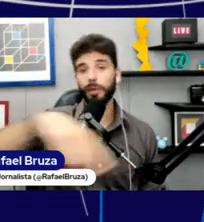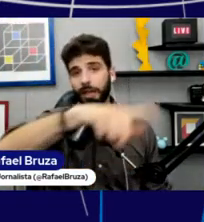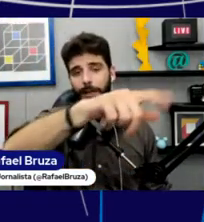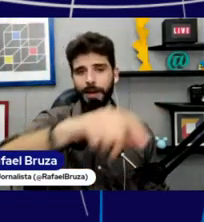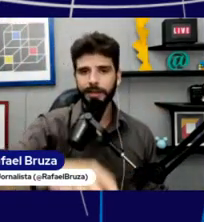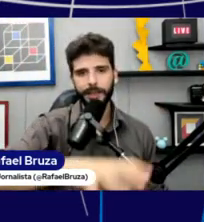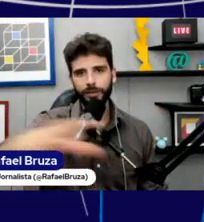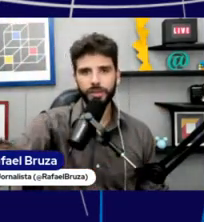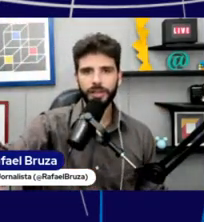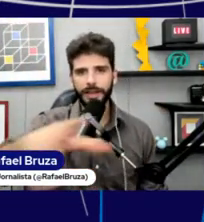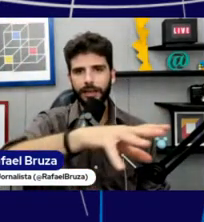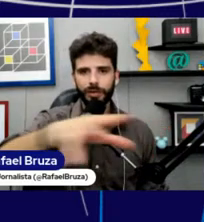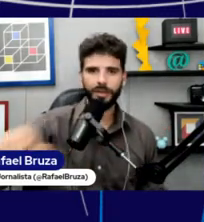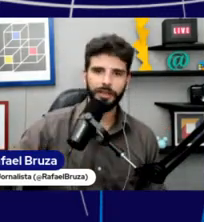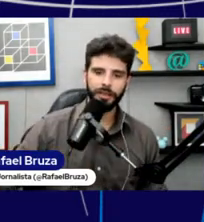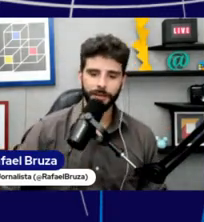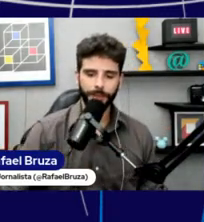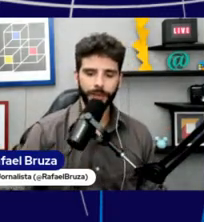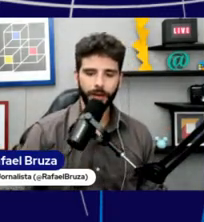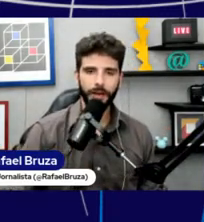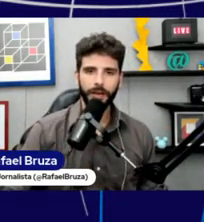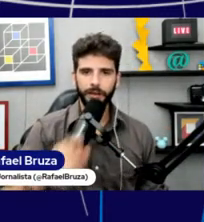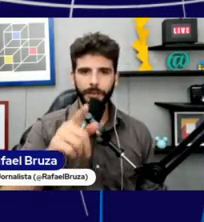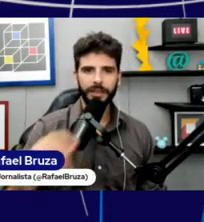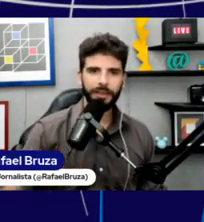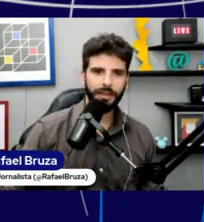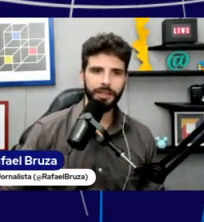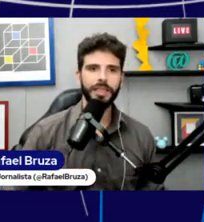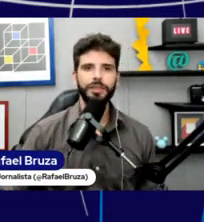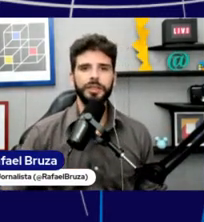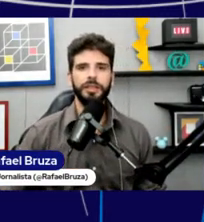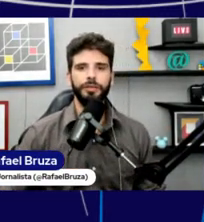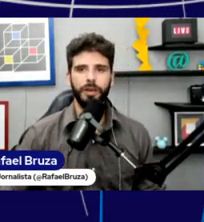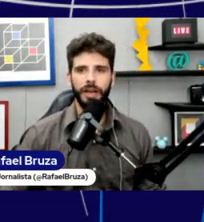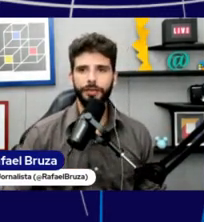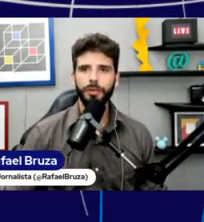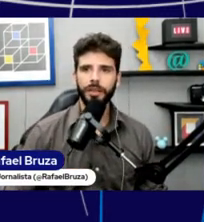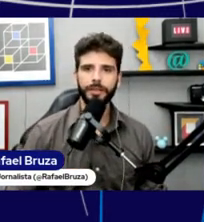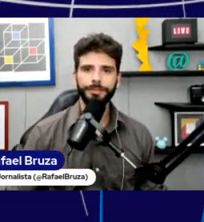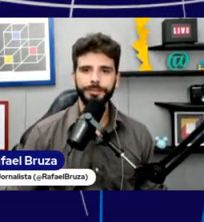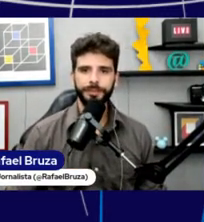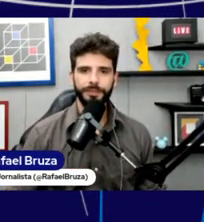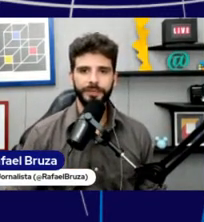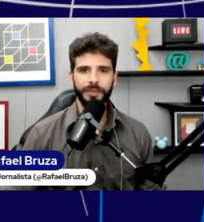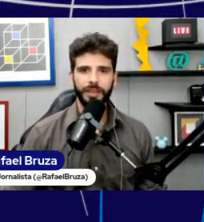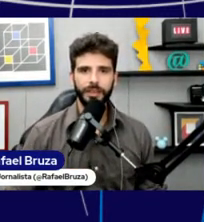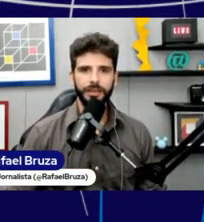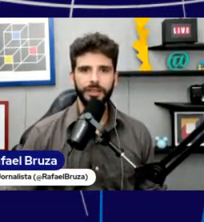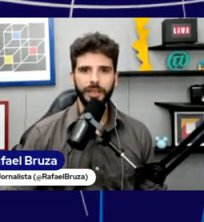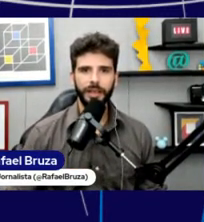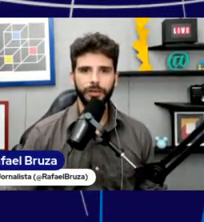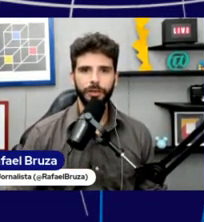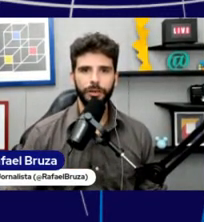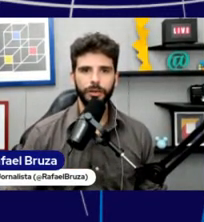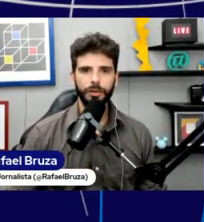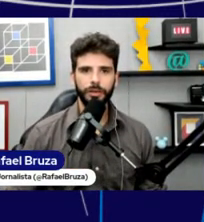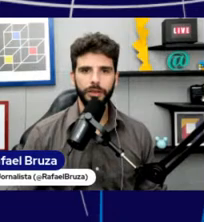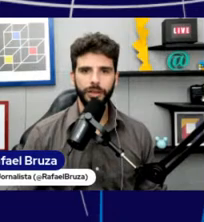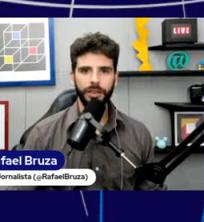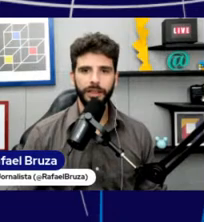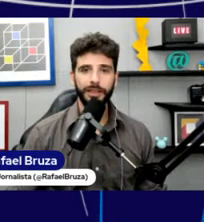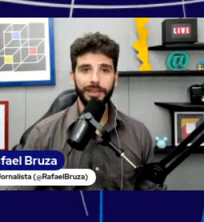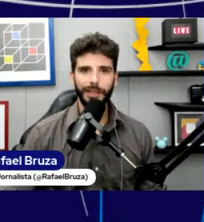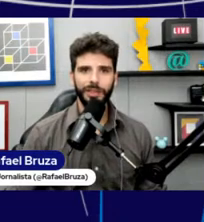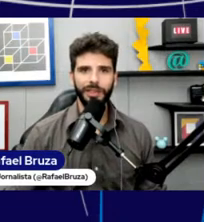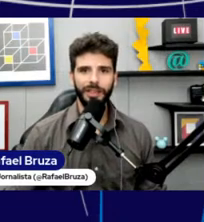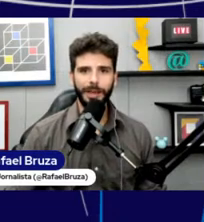golpe e tal mas podem acabar inseridos e citados entre si Mas é interessante esse infográfico aqui que já traz todo